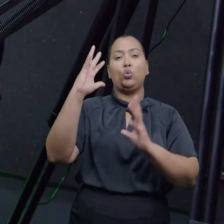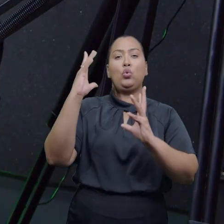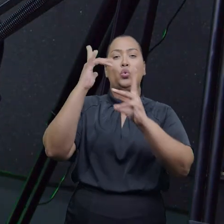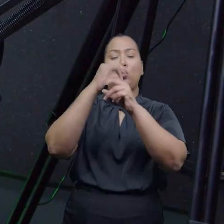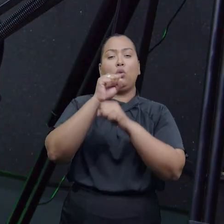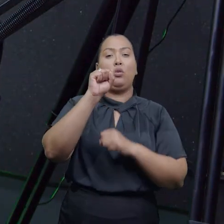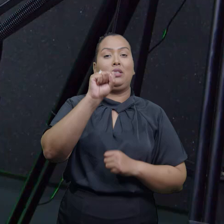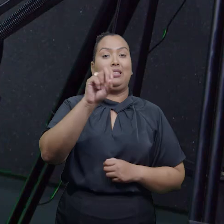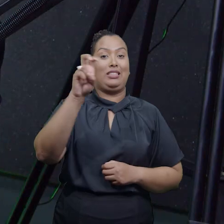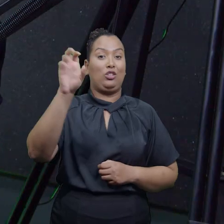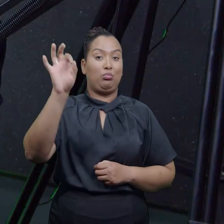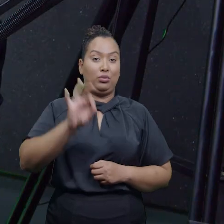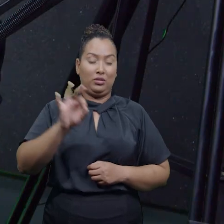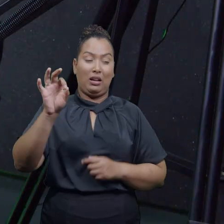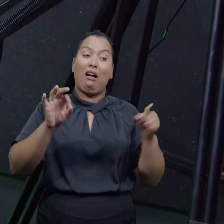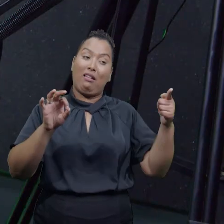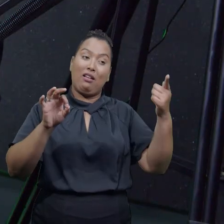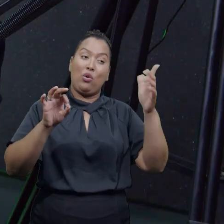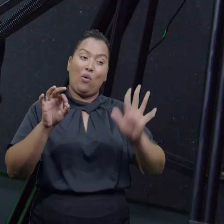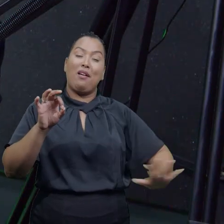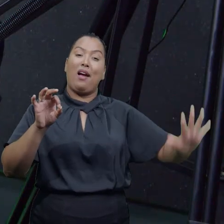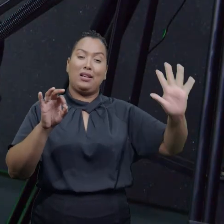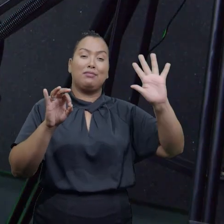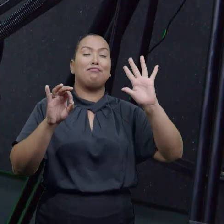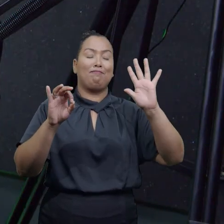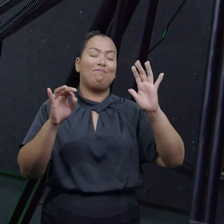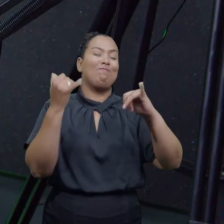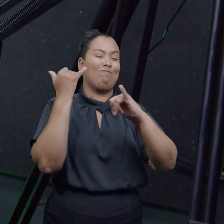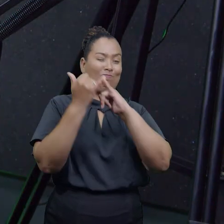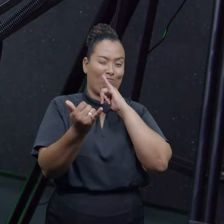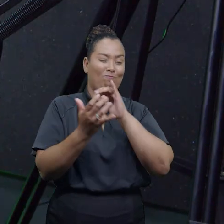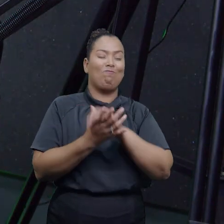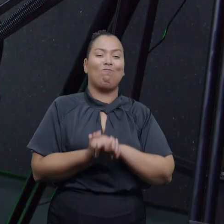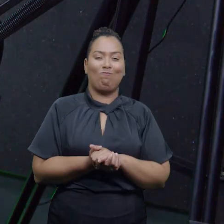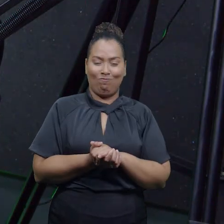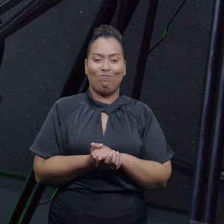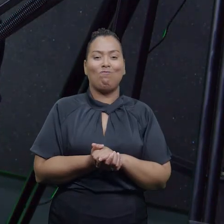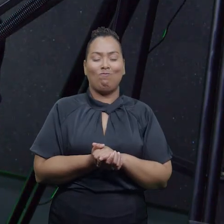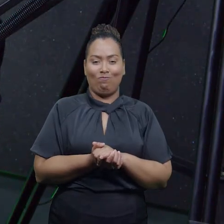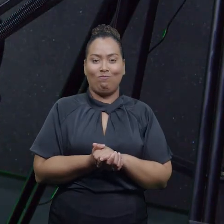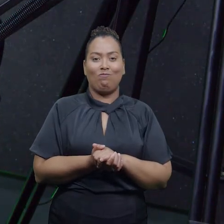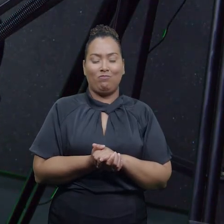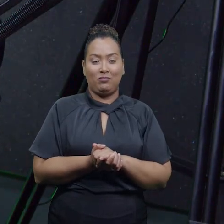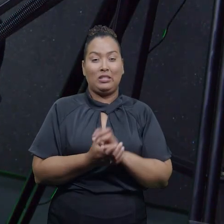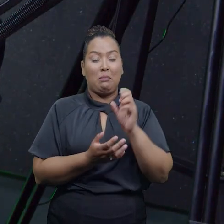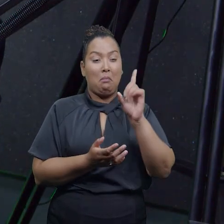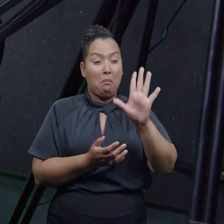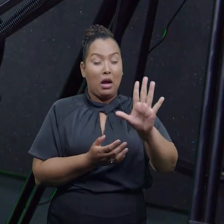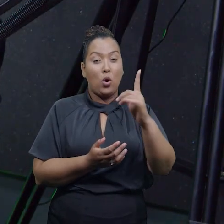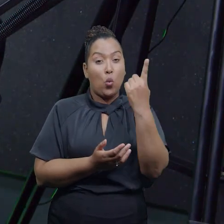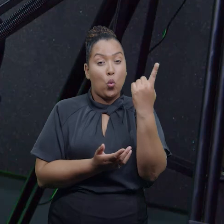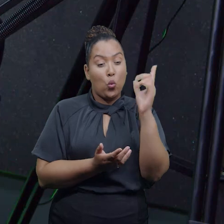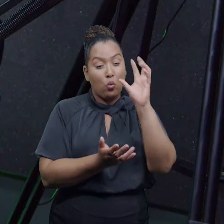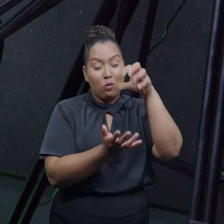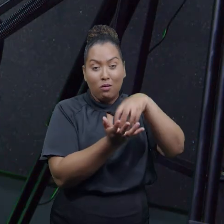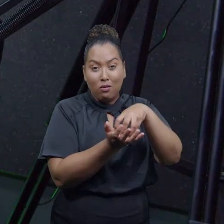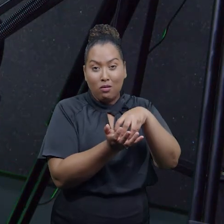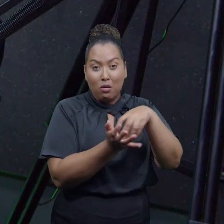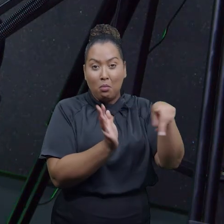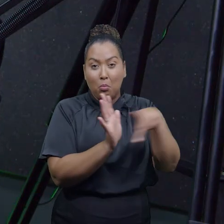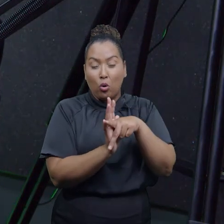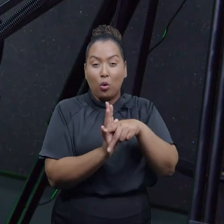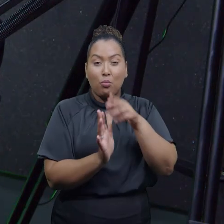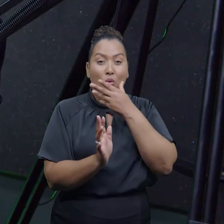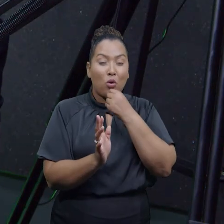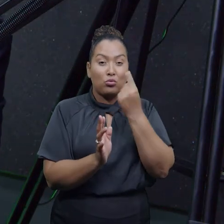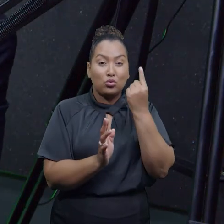todo fica em torno de 85%, e aqui em Goiás não é diferente. E se ter um núcleo apenas em Campinas,